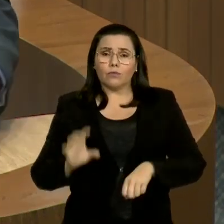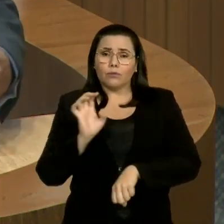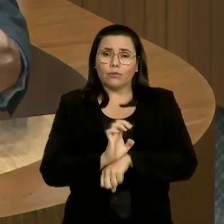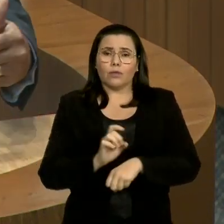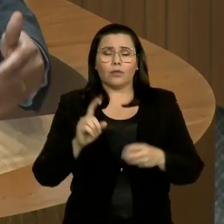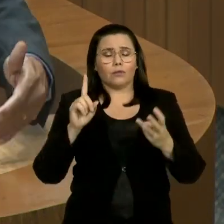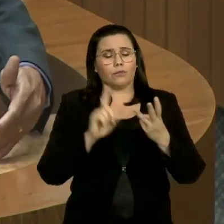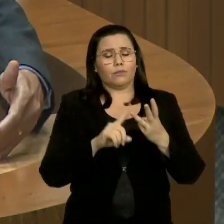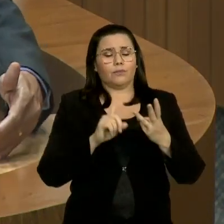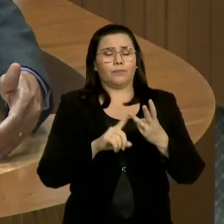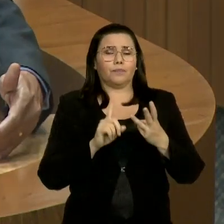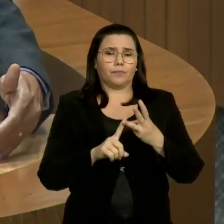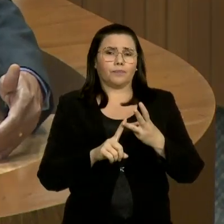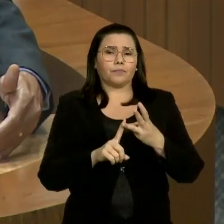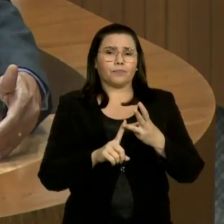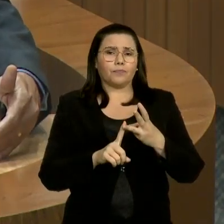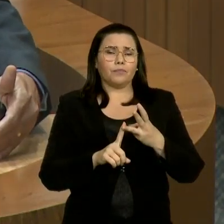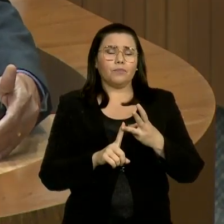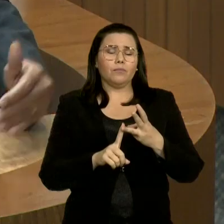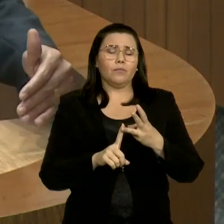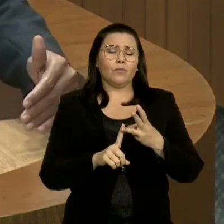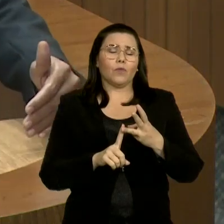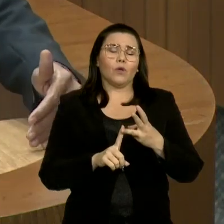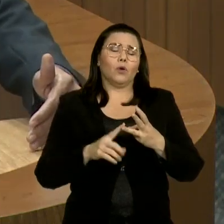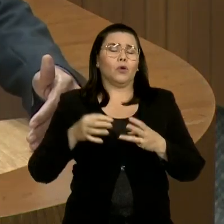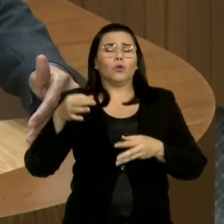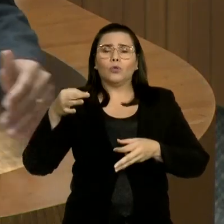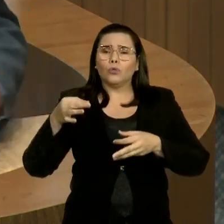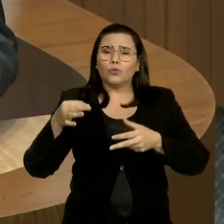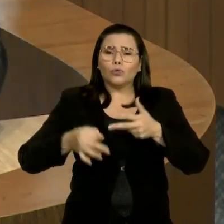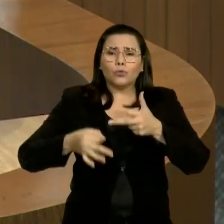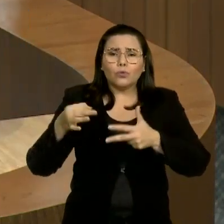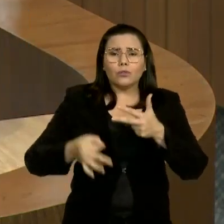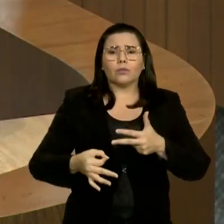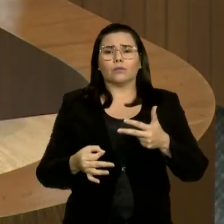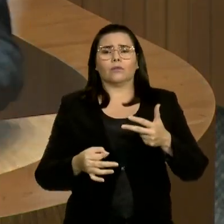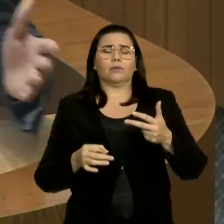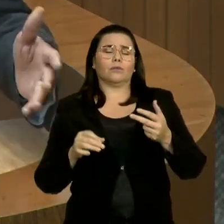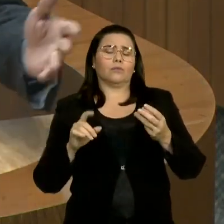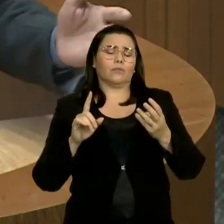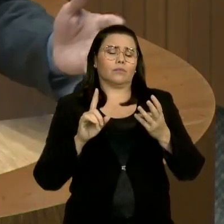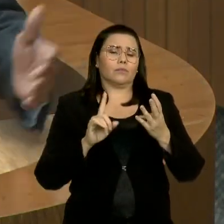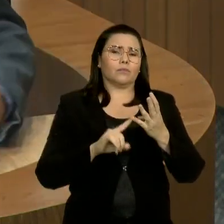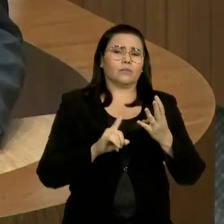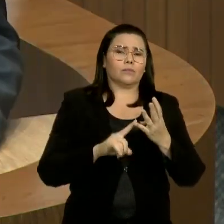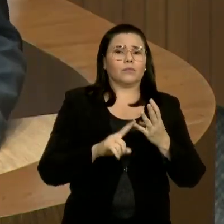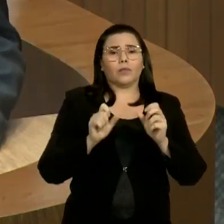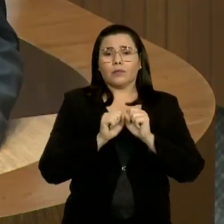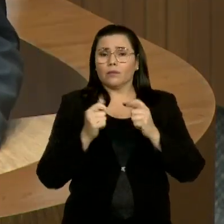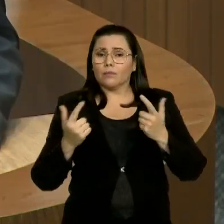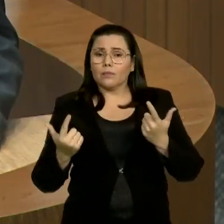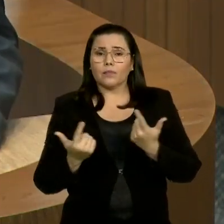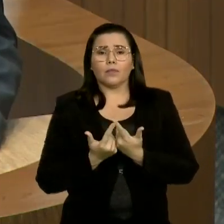citei judiciário os tribunais de controle a Assembleia